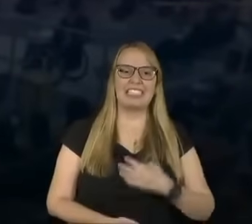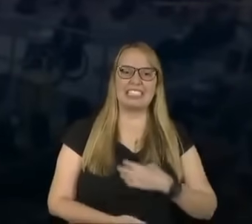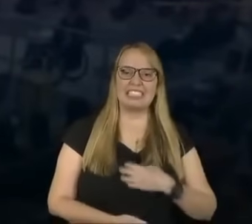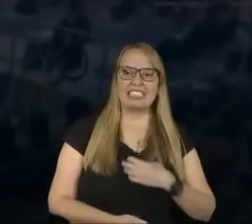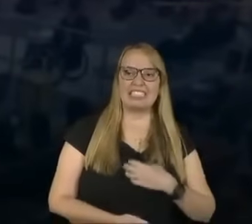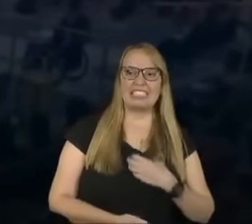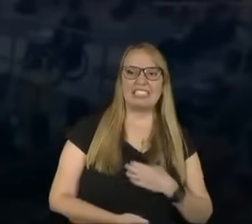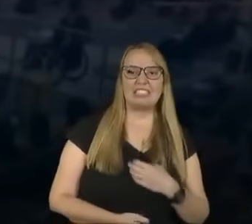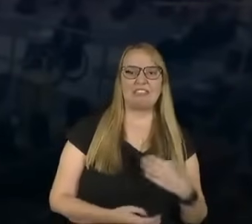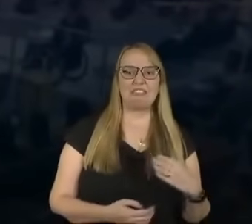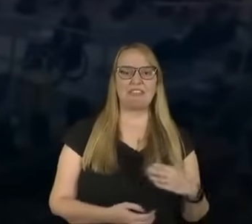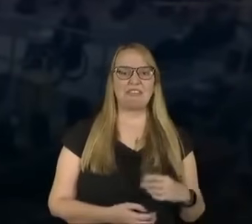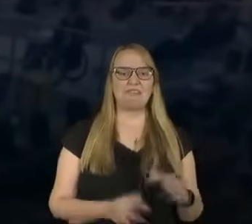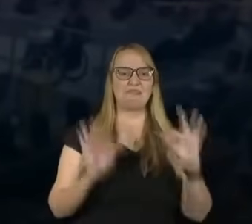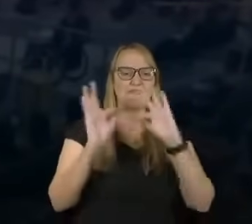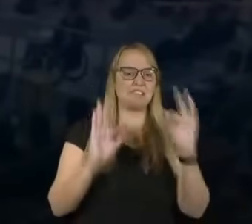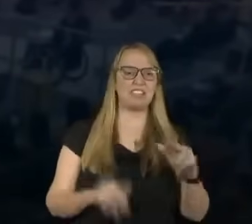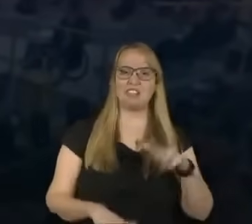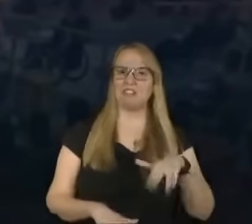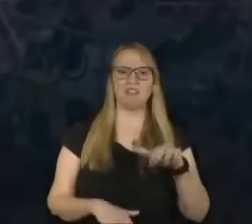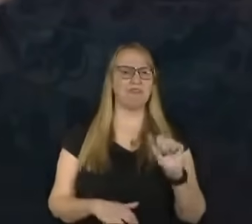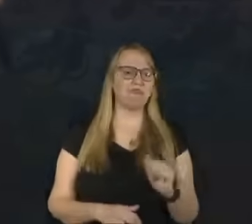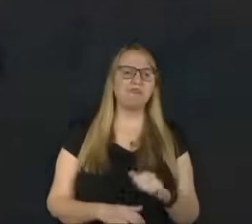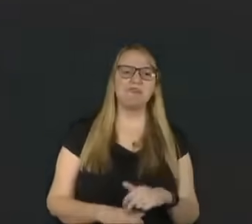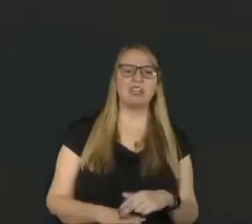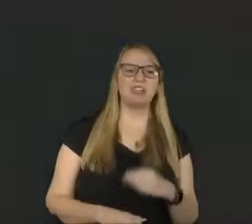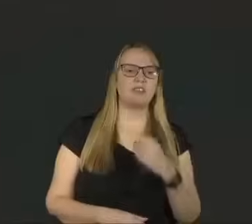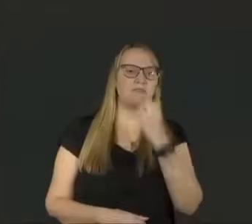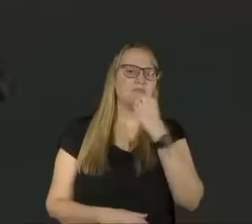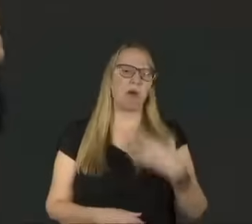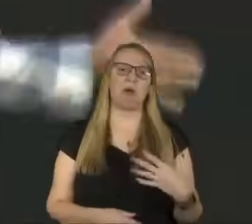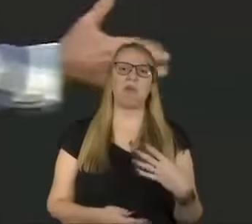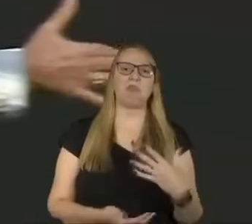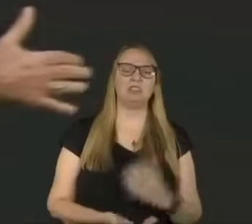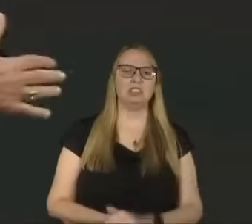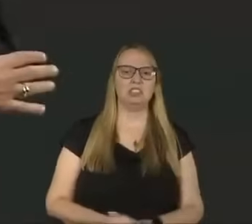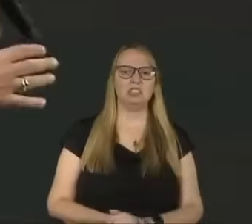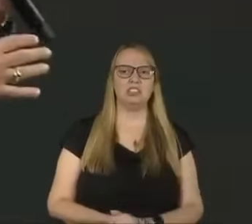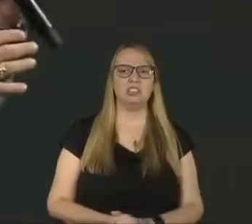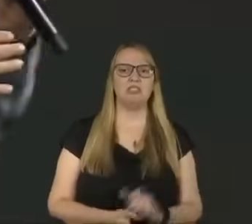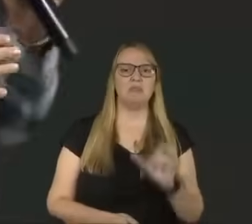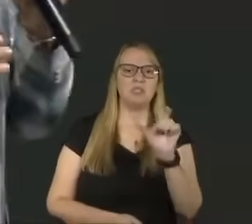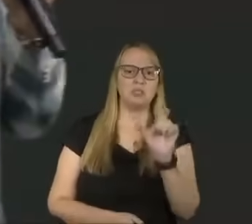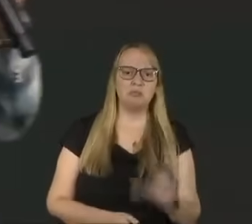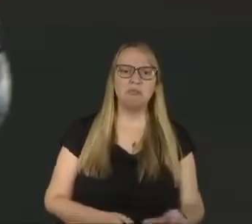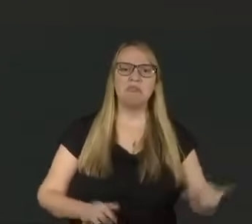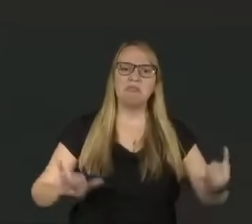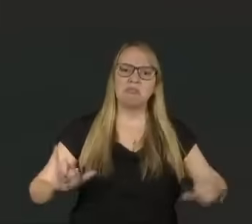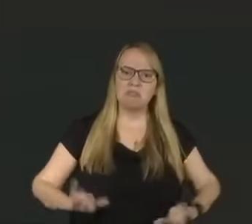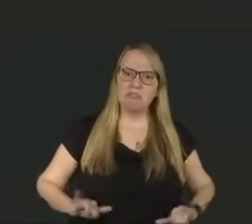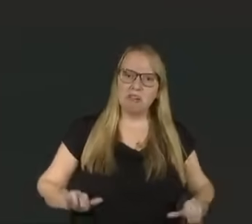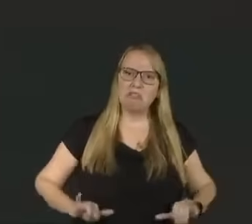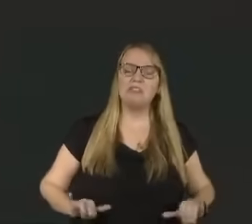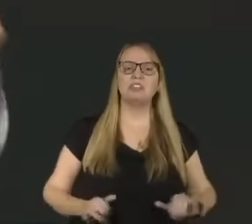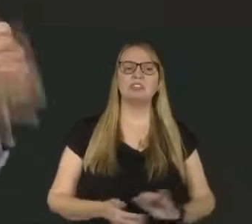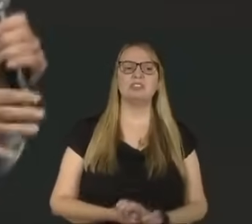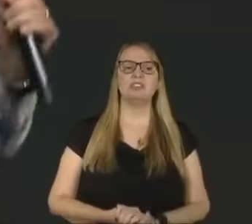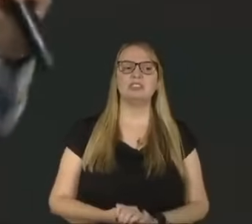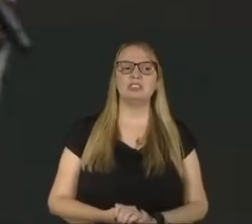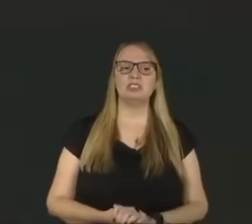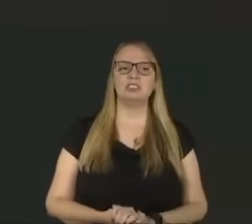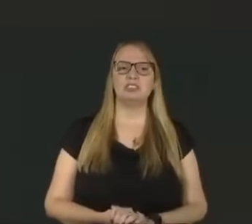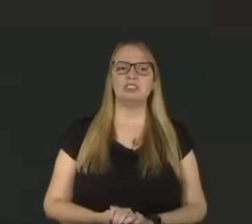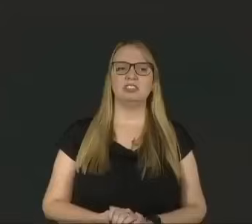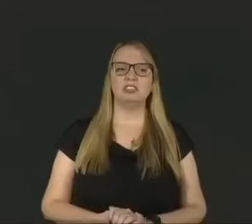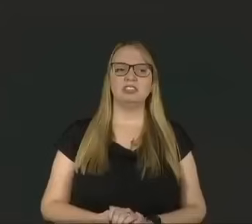insatisfeitas consigo mesmo são pessoas que só ofendem sabe só